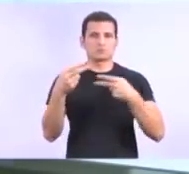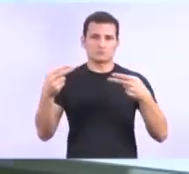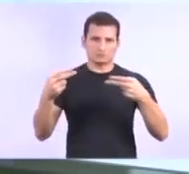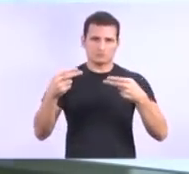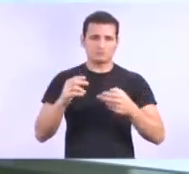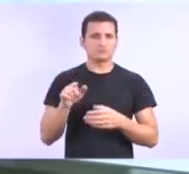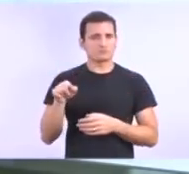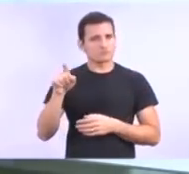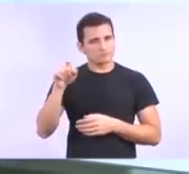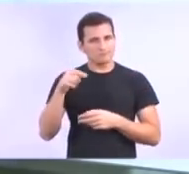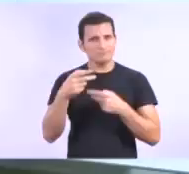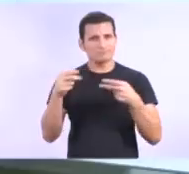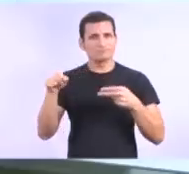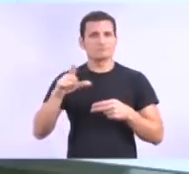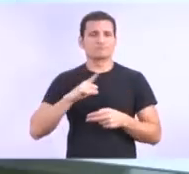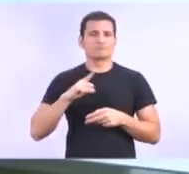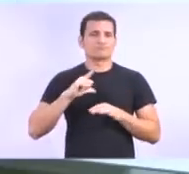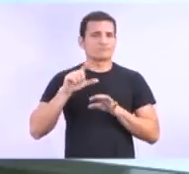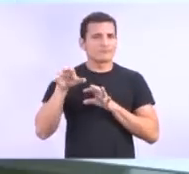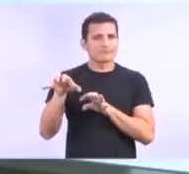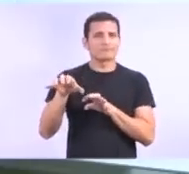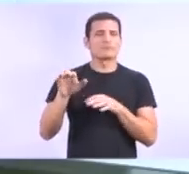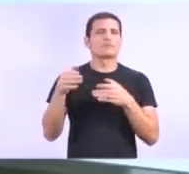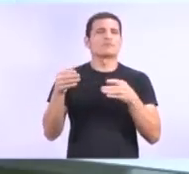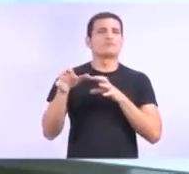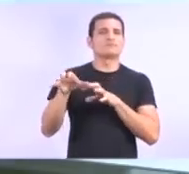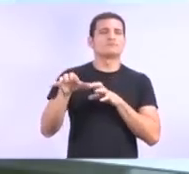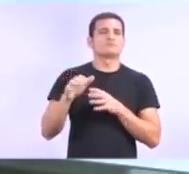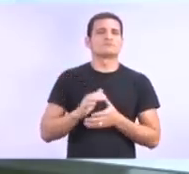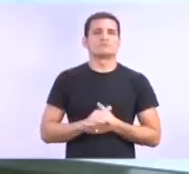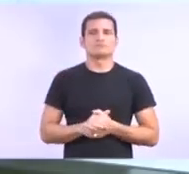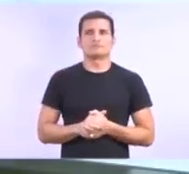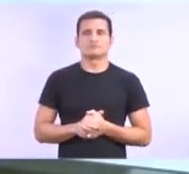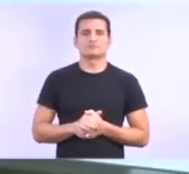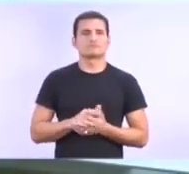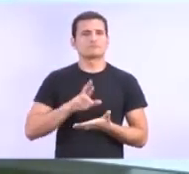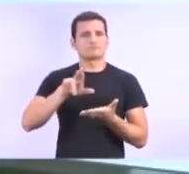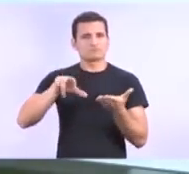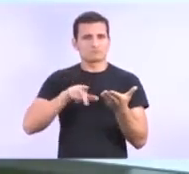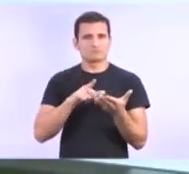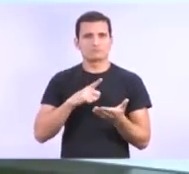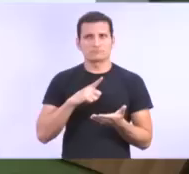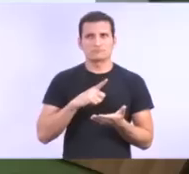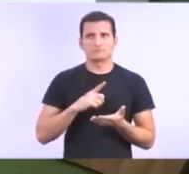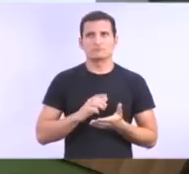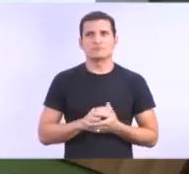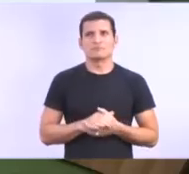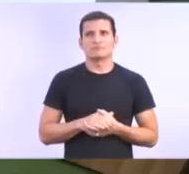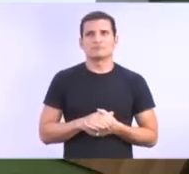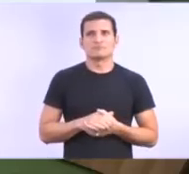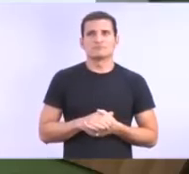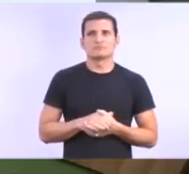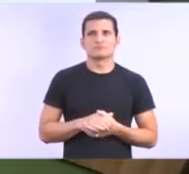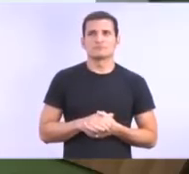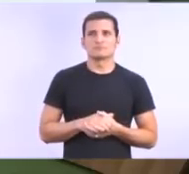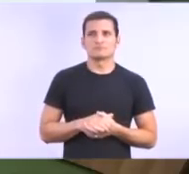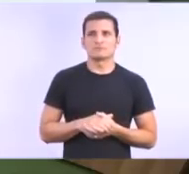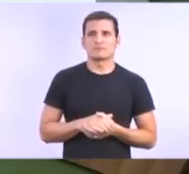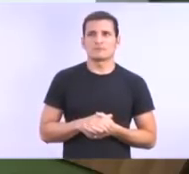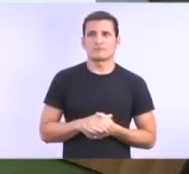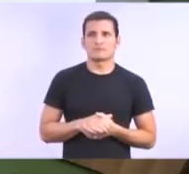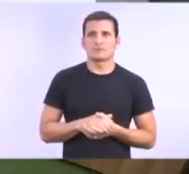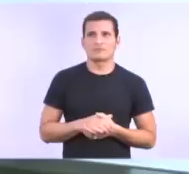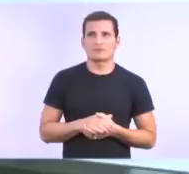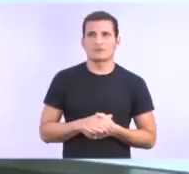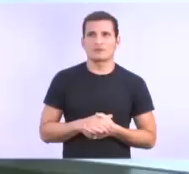por ser objeto, ele tem características. Que características são essas? Inúmeras. Né, professor? A gente pode definir inúmeras.